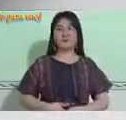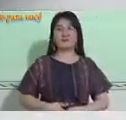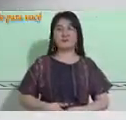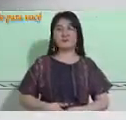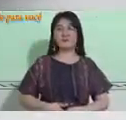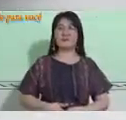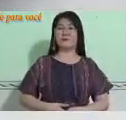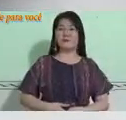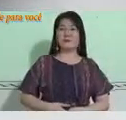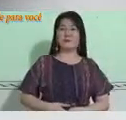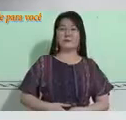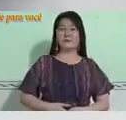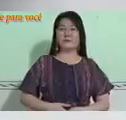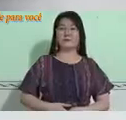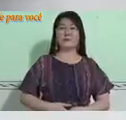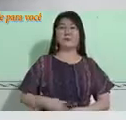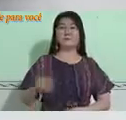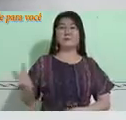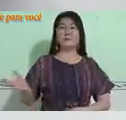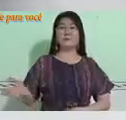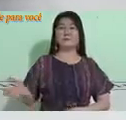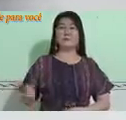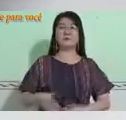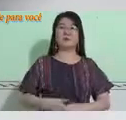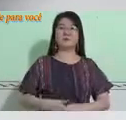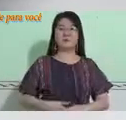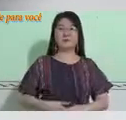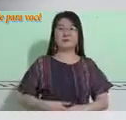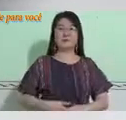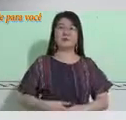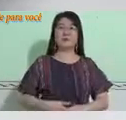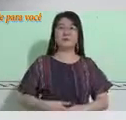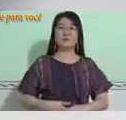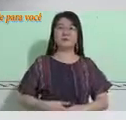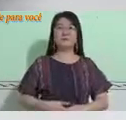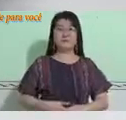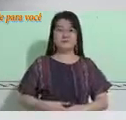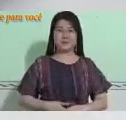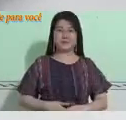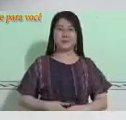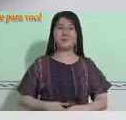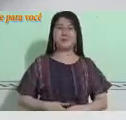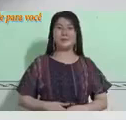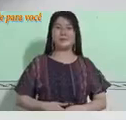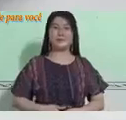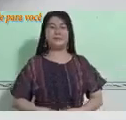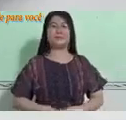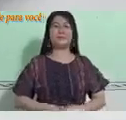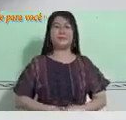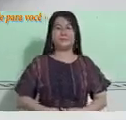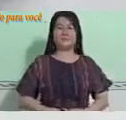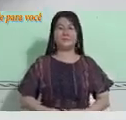ou em movimento, unilateral ou bilateral, podendo ou não estar relacionado a outros sintomas como